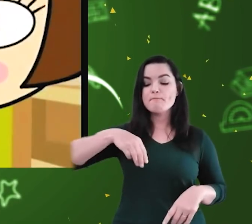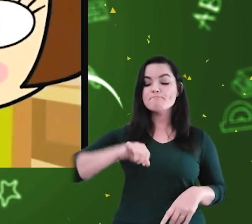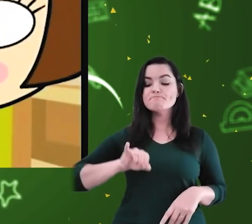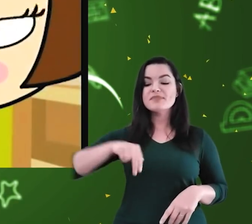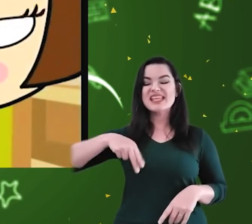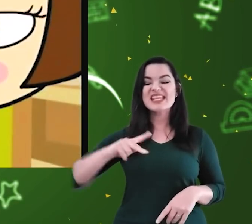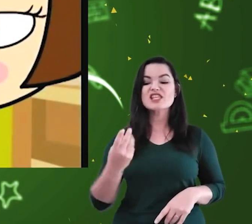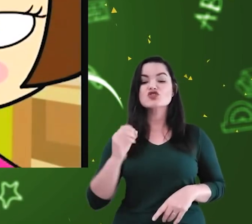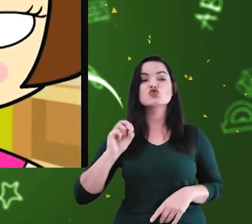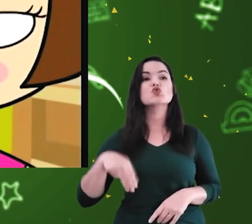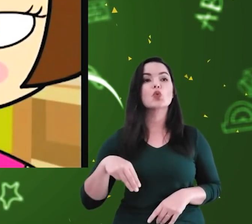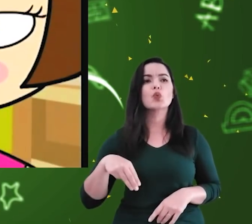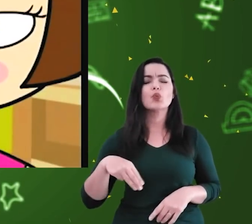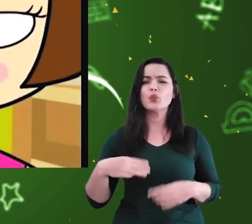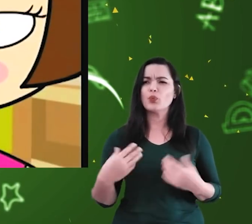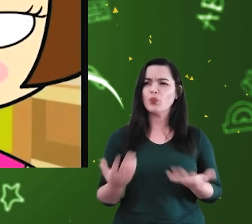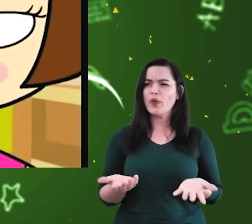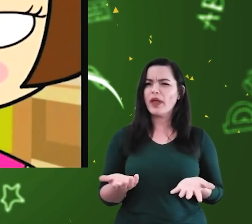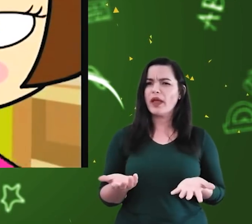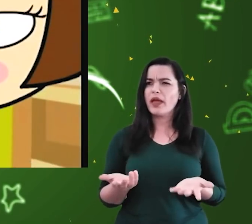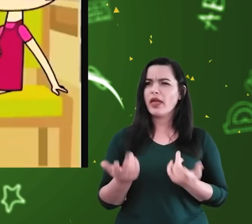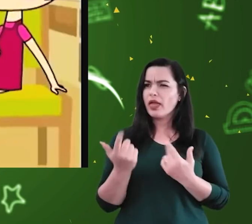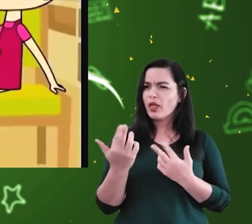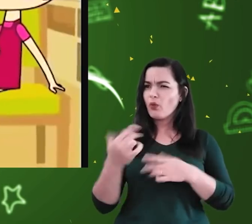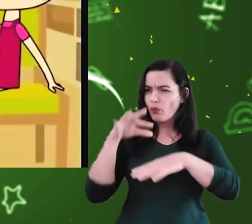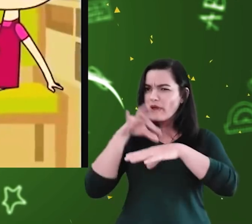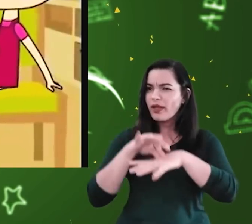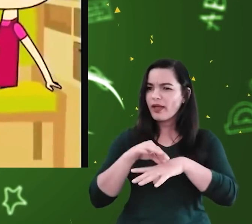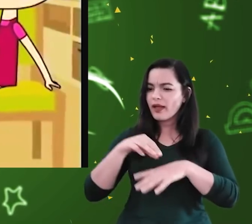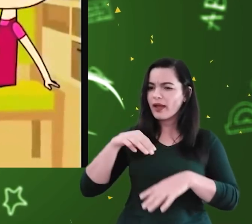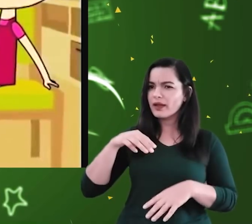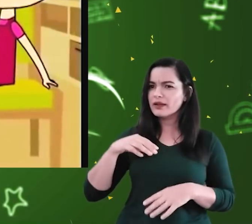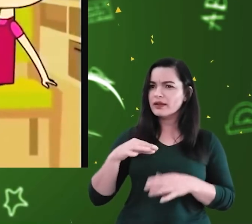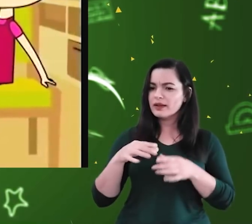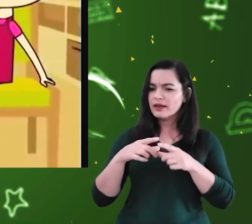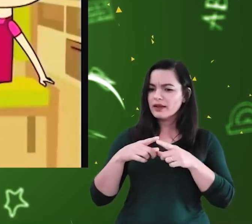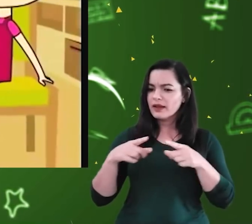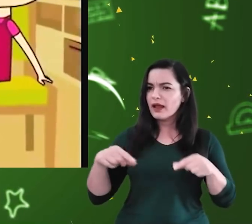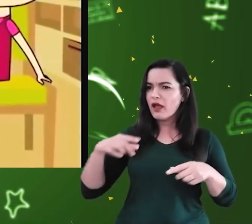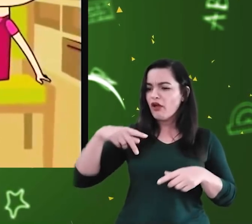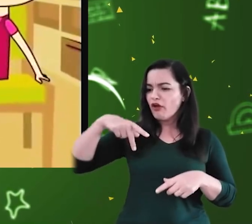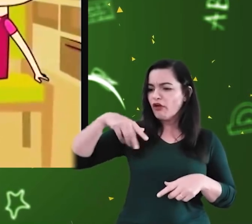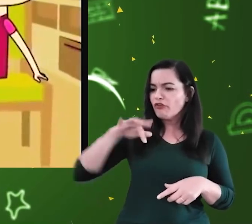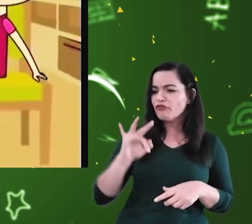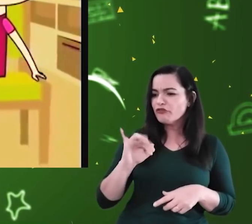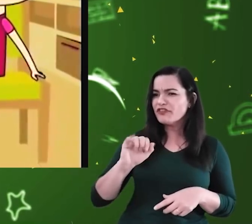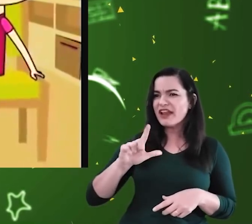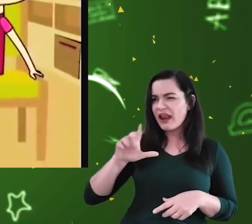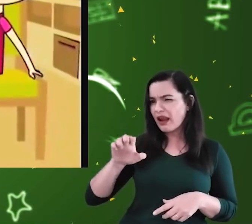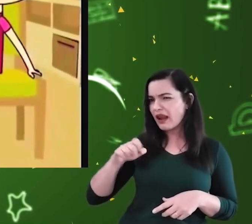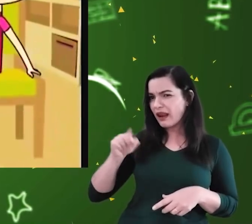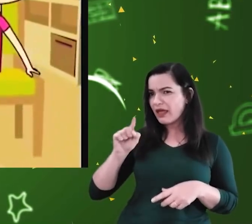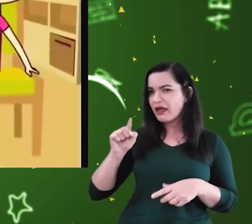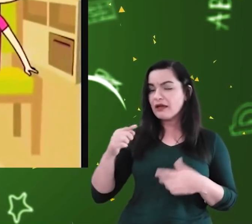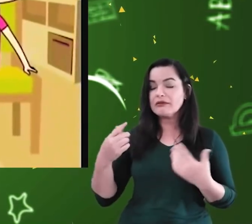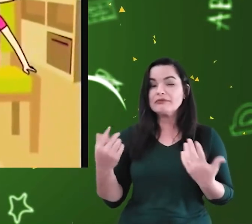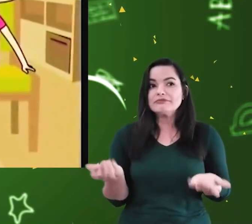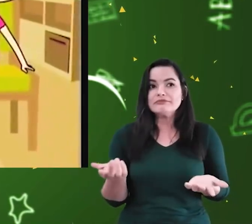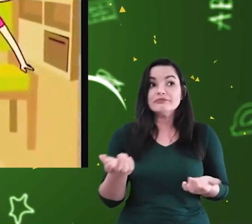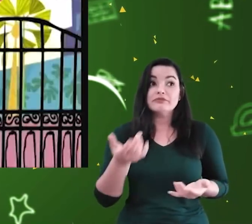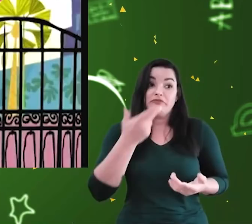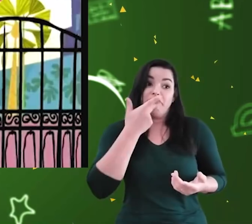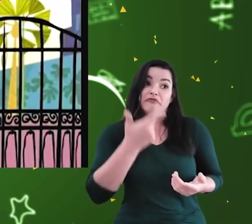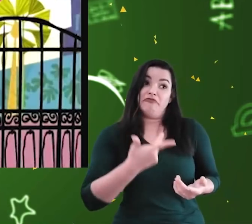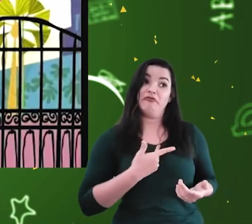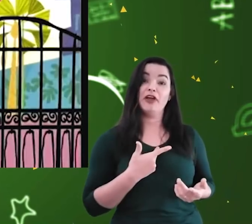Mignon? Uhum. Que nem filé mignon? Não sei. Ela disse mignon. Essa conversa tá me